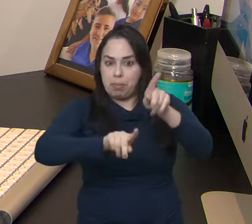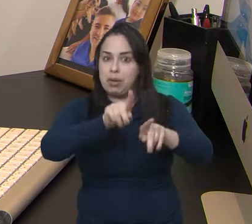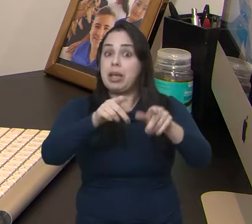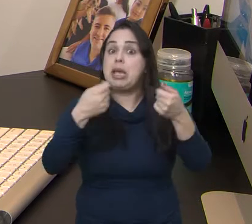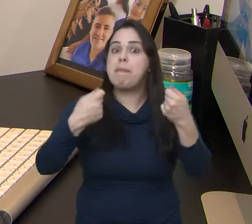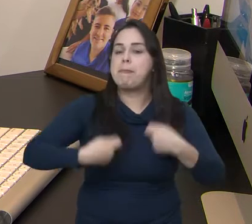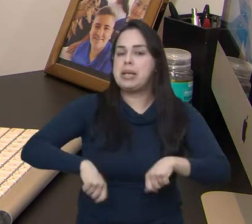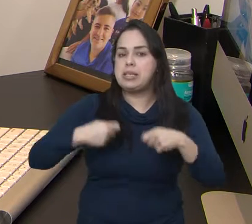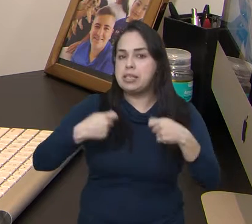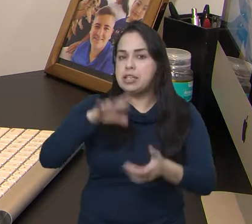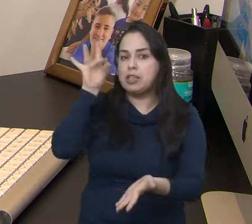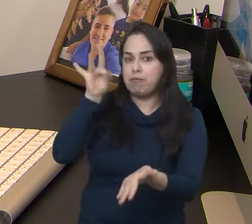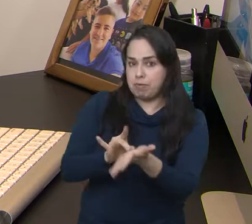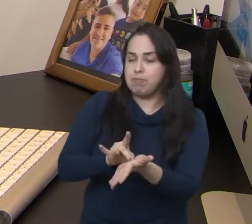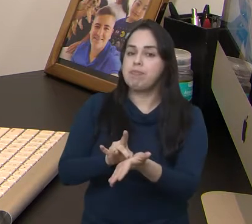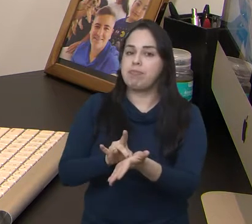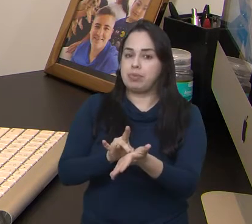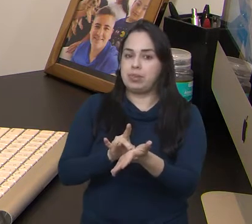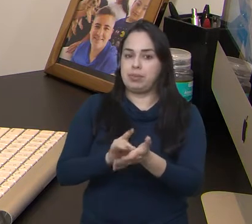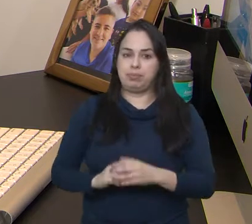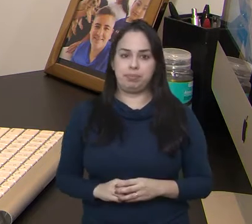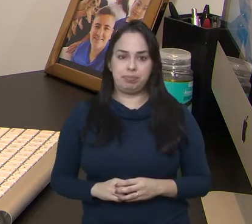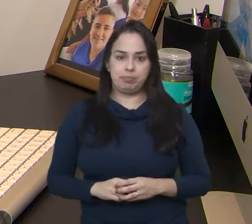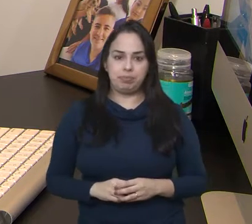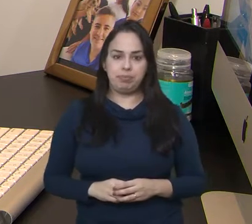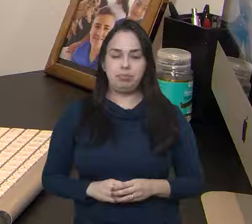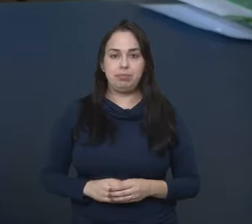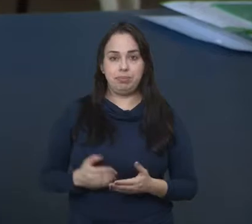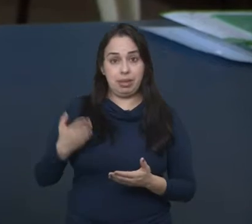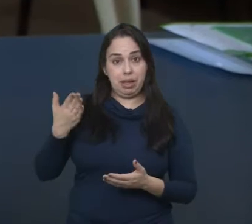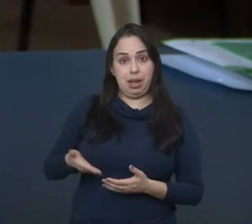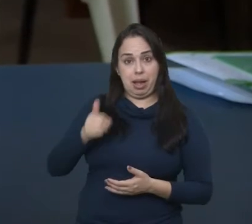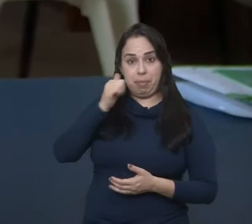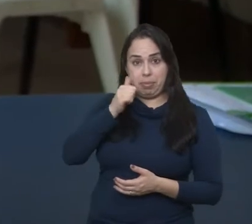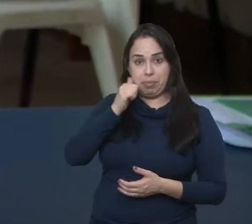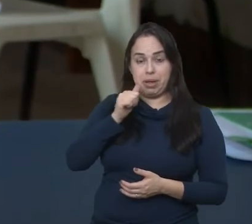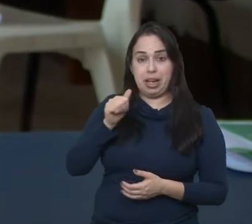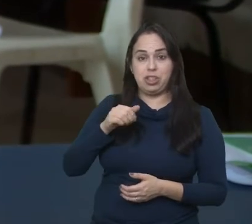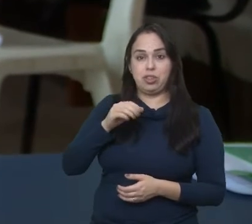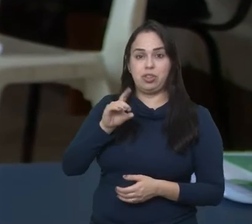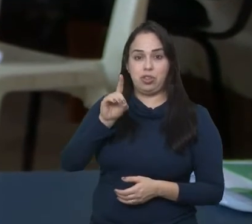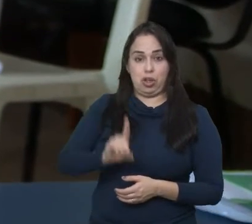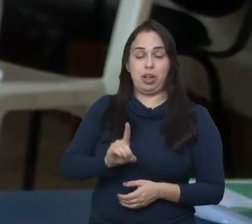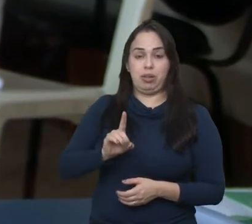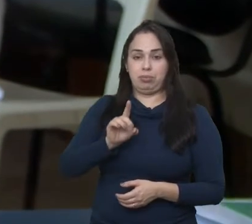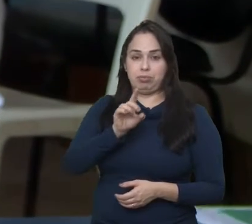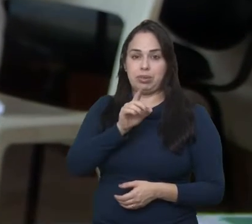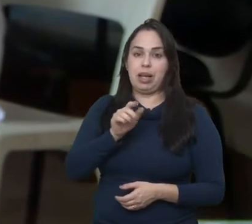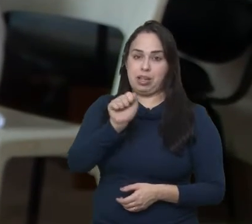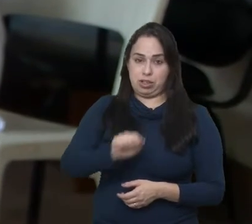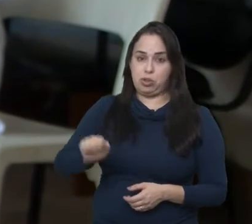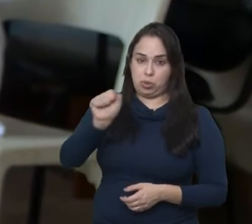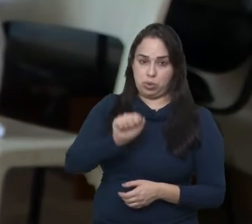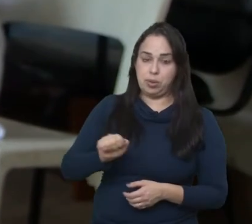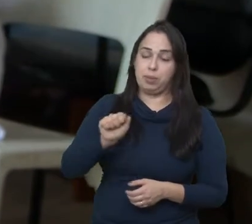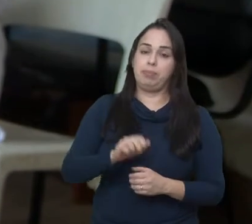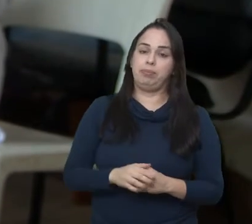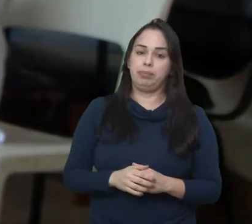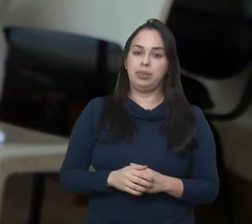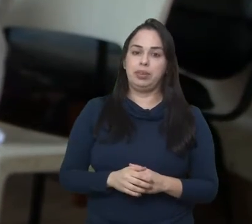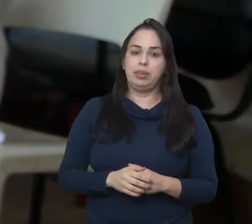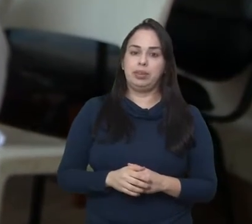adentro do caminho, onde impossibilitam a passagem de um deficiente visual, de um PCD, de um cadeirante. Uma